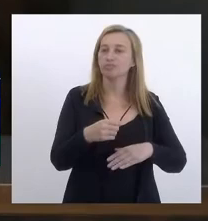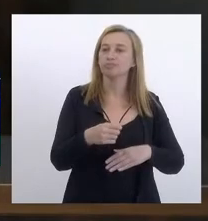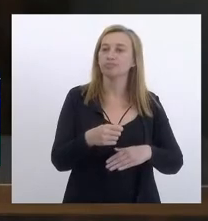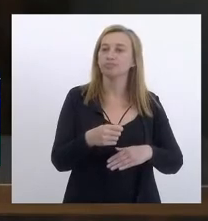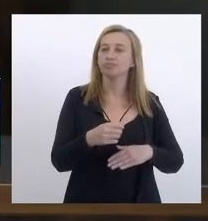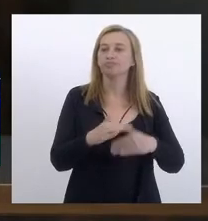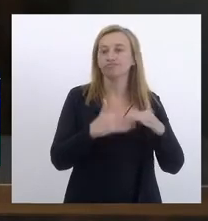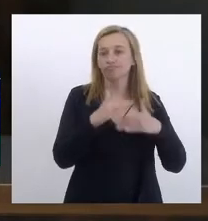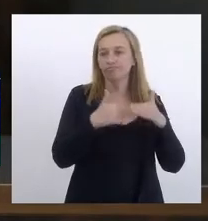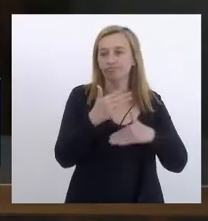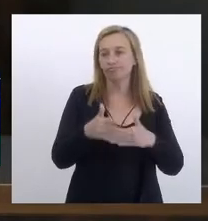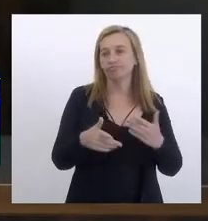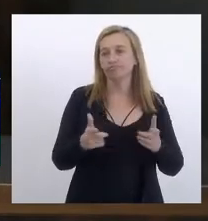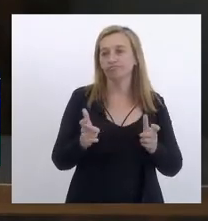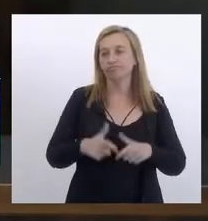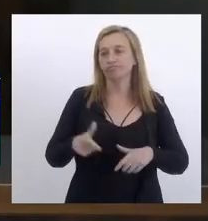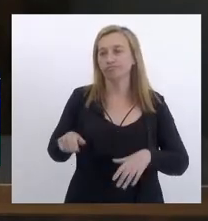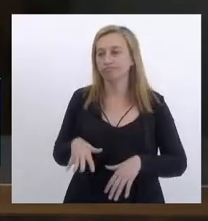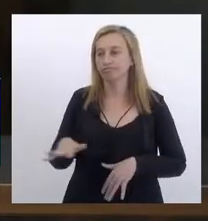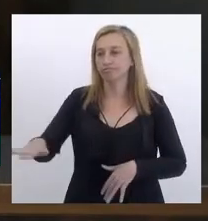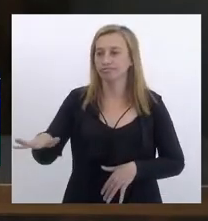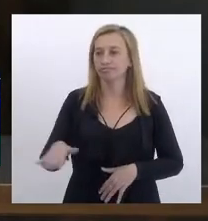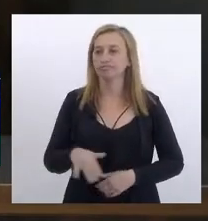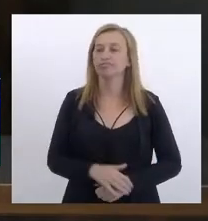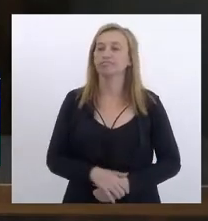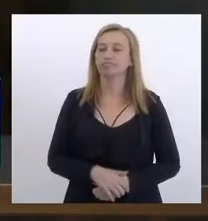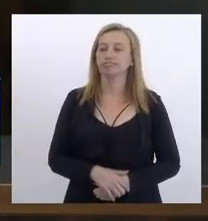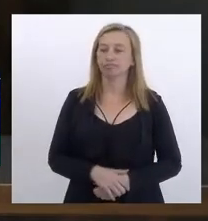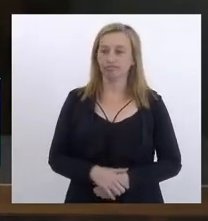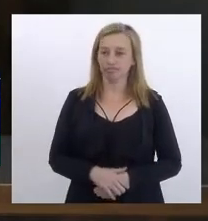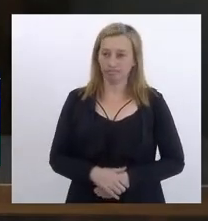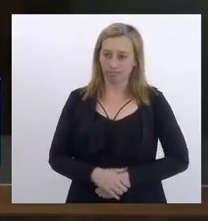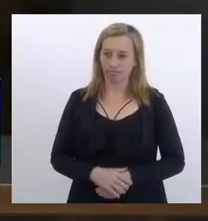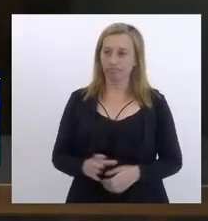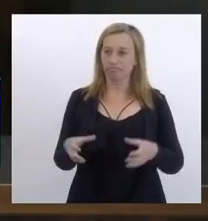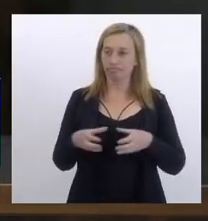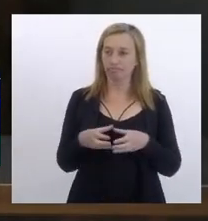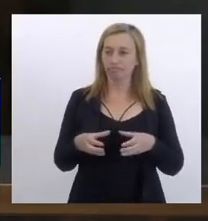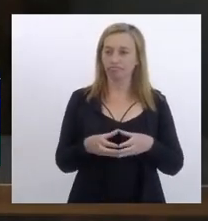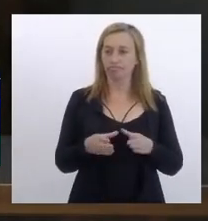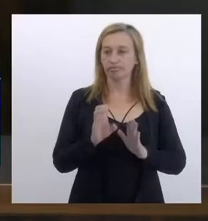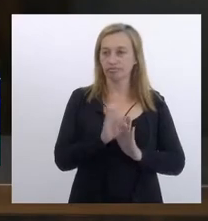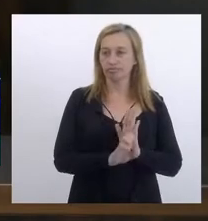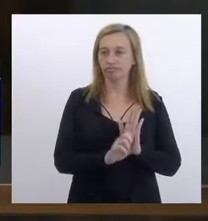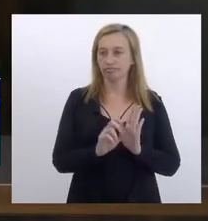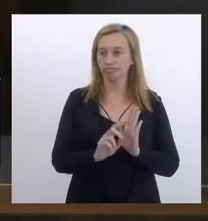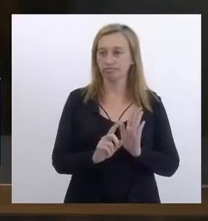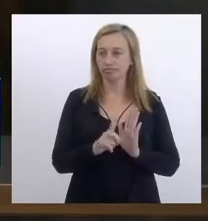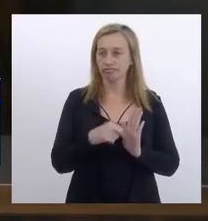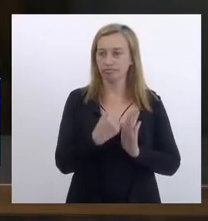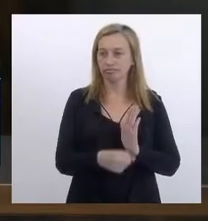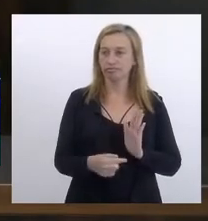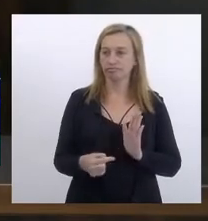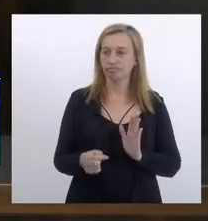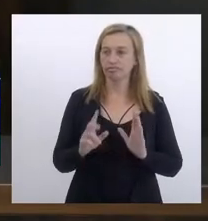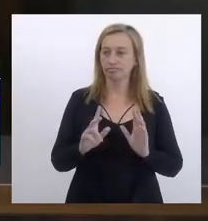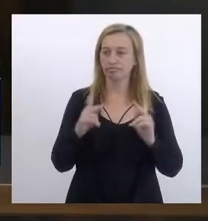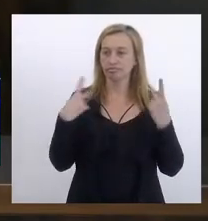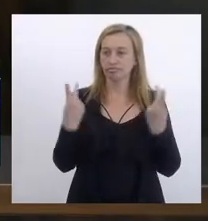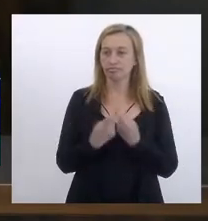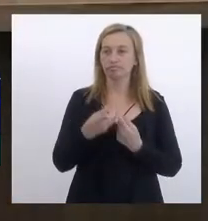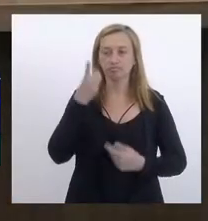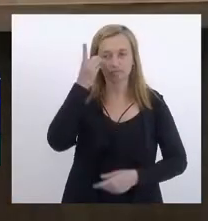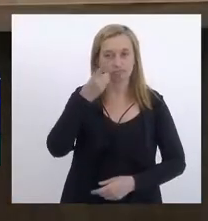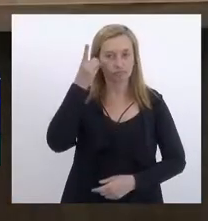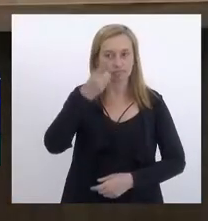econômicos desenvolvidos em território de favela, na forma que menciona. Pendendo de parecer da Comissão de Emendas Condicionais e Veto, para emitir parecer, nobre deputado Vando